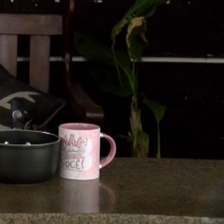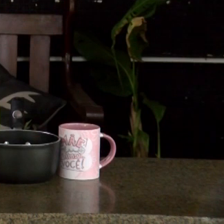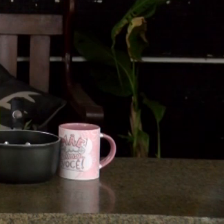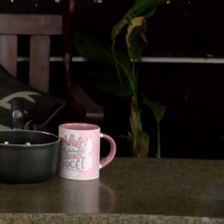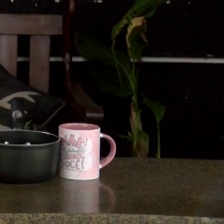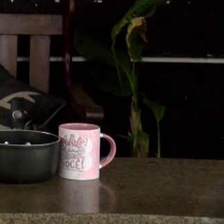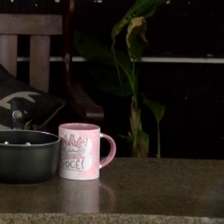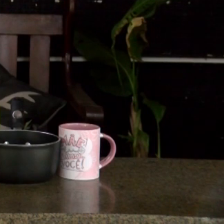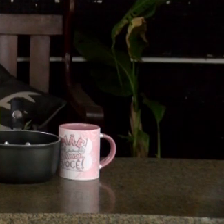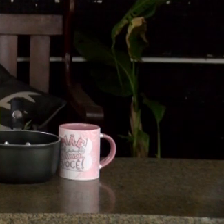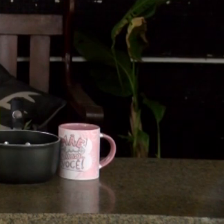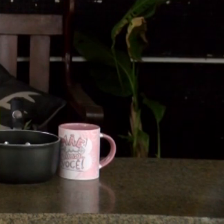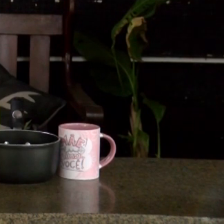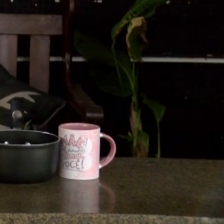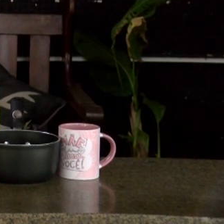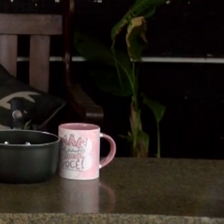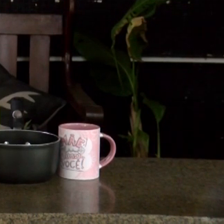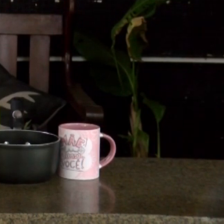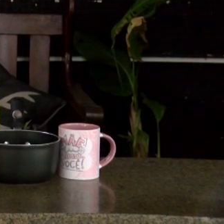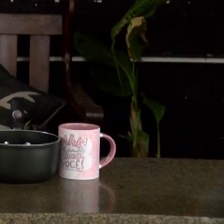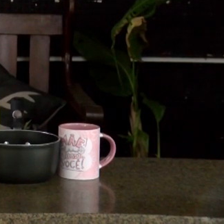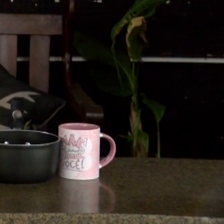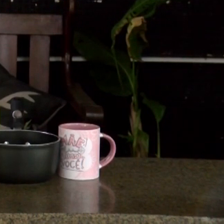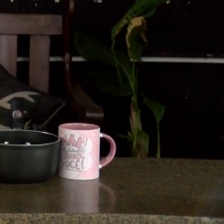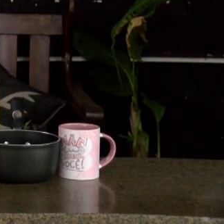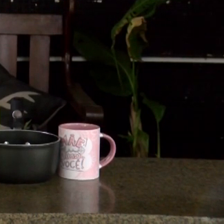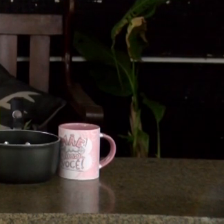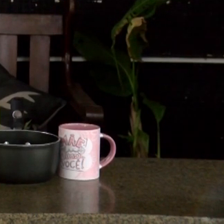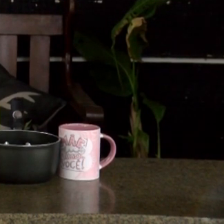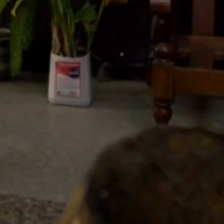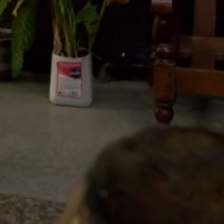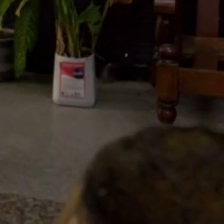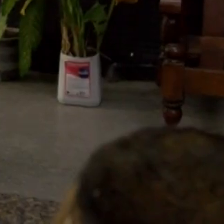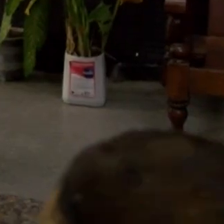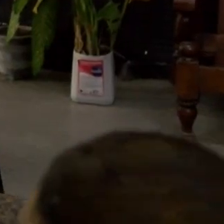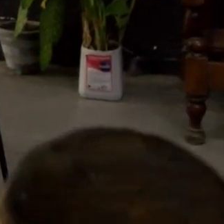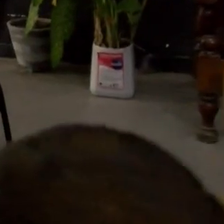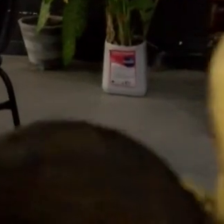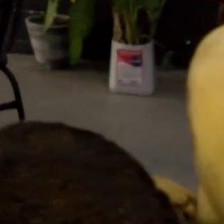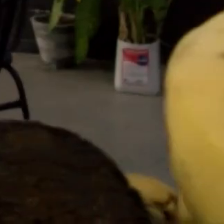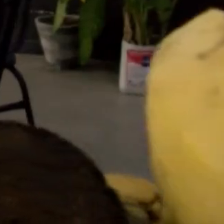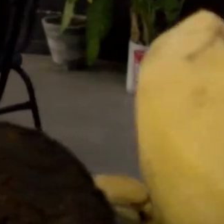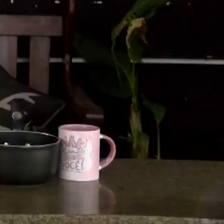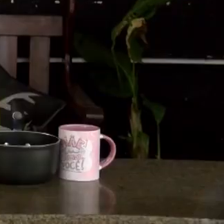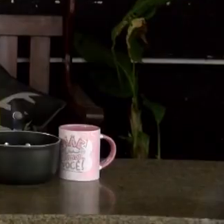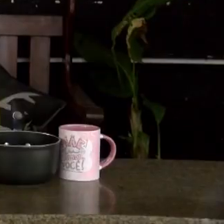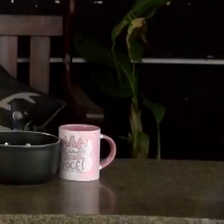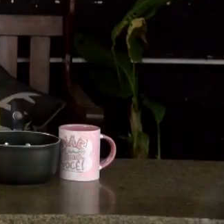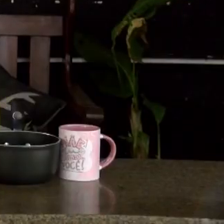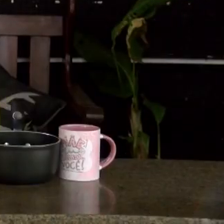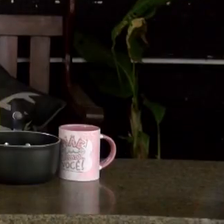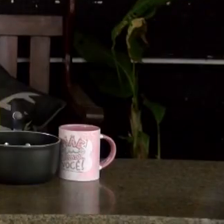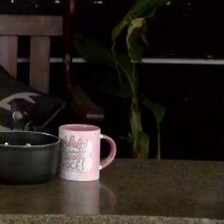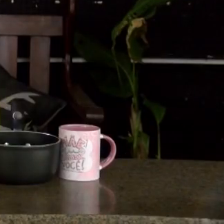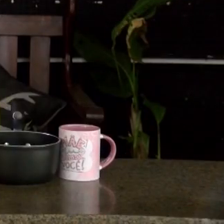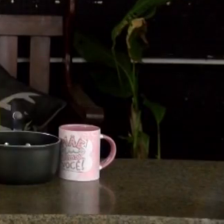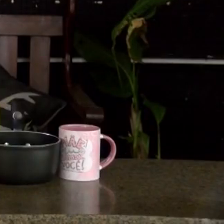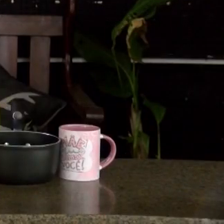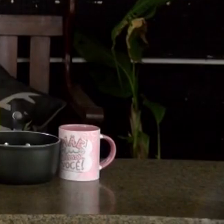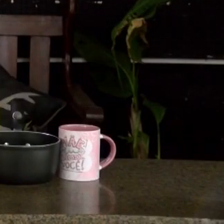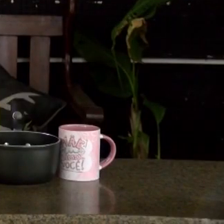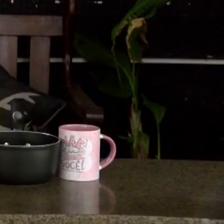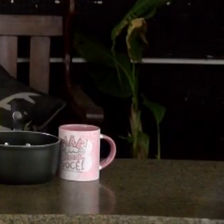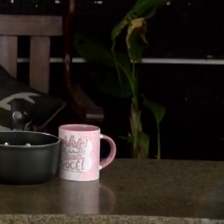deliciosa papa saborosa. Mas não bota pimenta na papa dela. Não, a nossa papa é